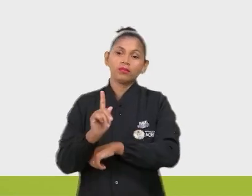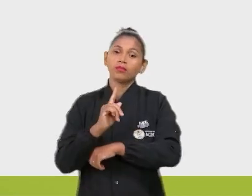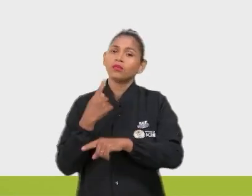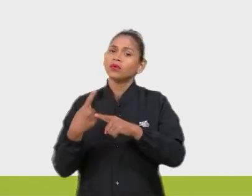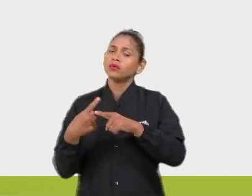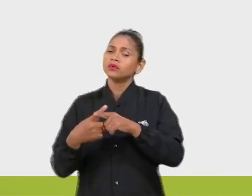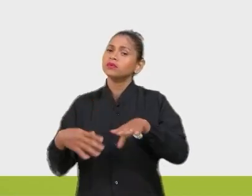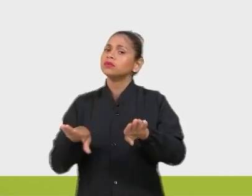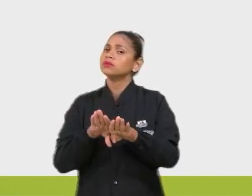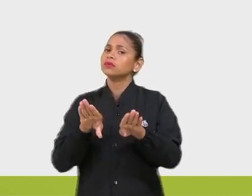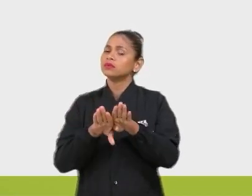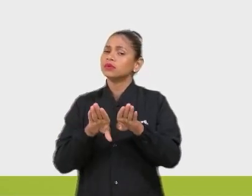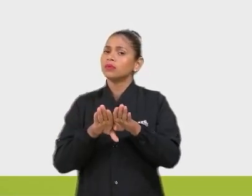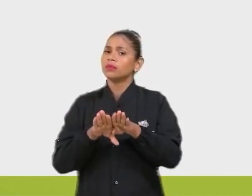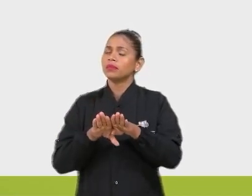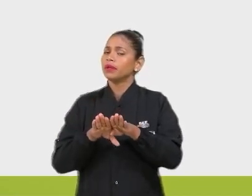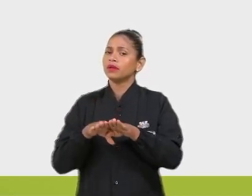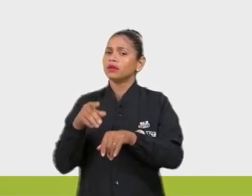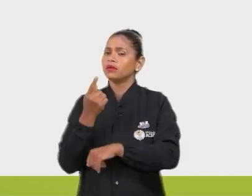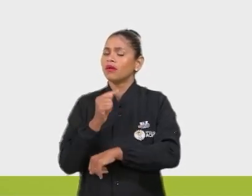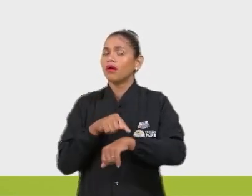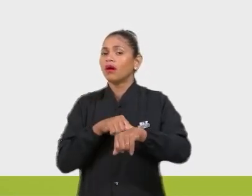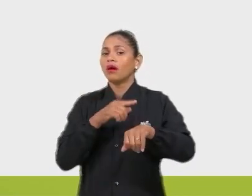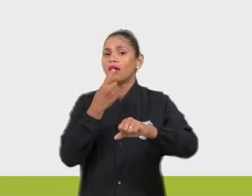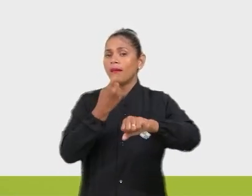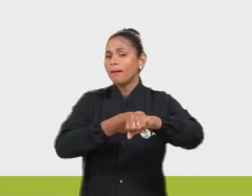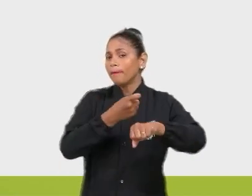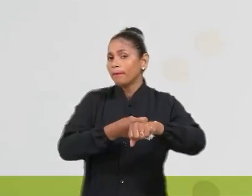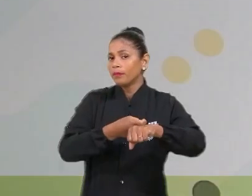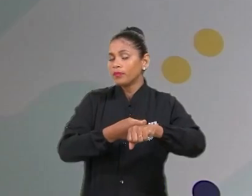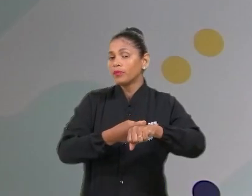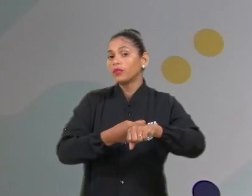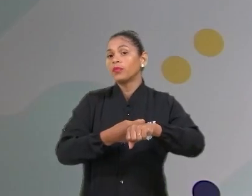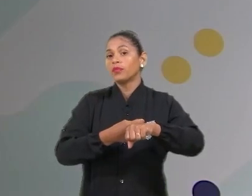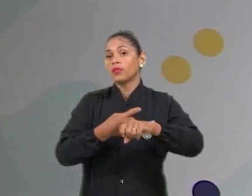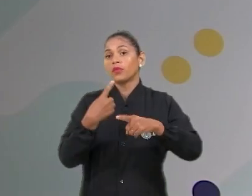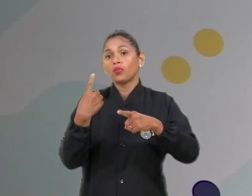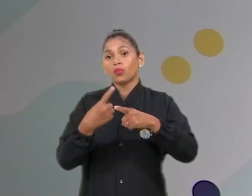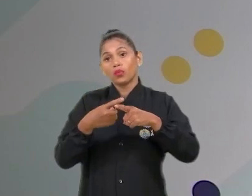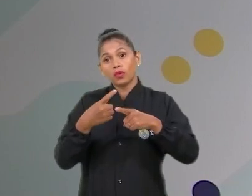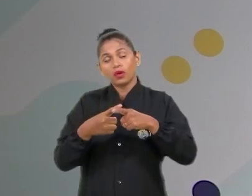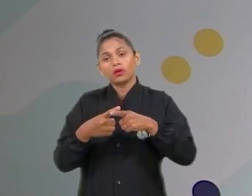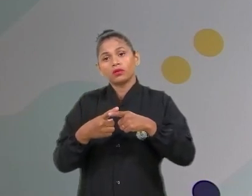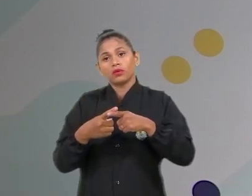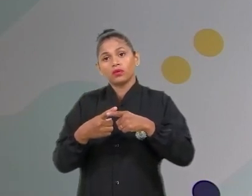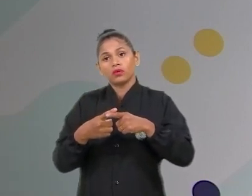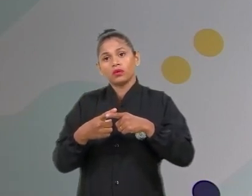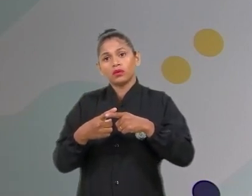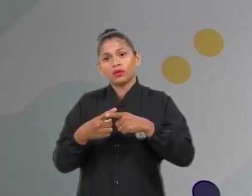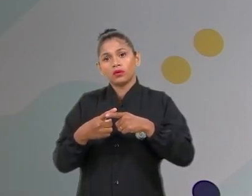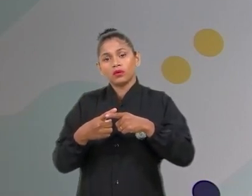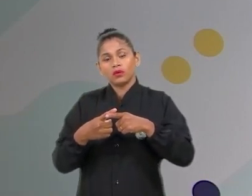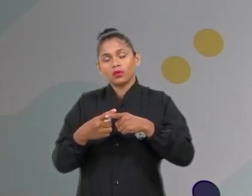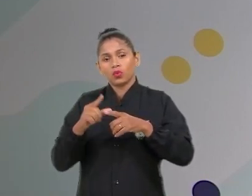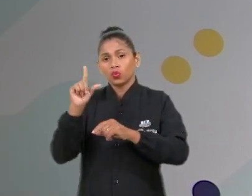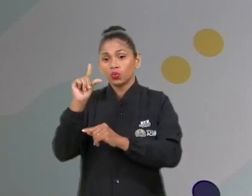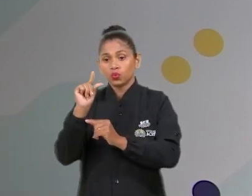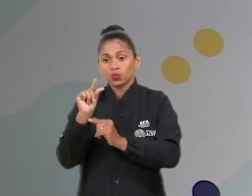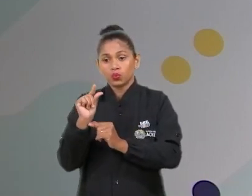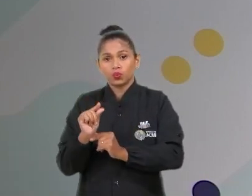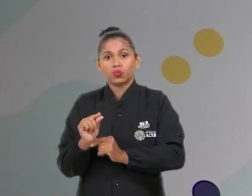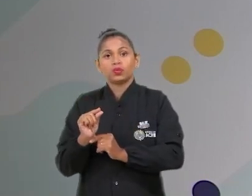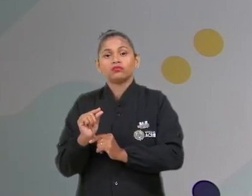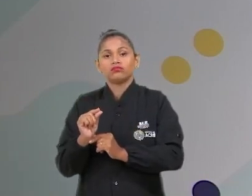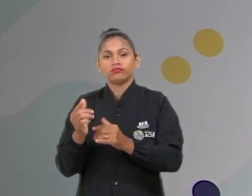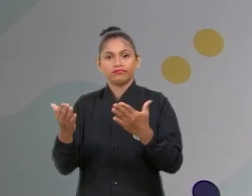não podem ser considerados metais? Porque os semimetais, eles conduzem aí um valor bem menor